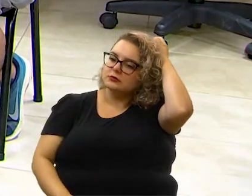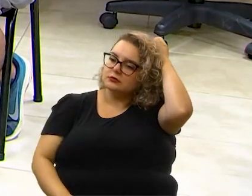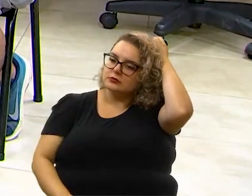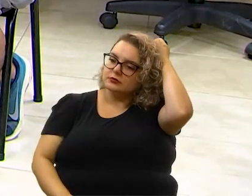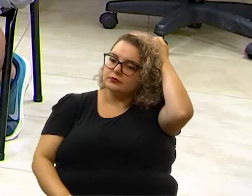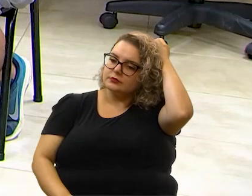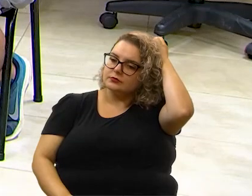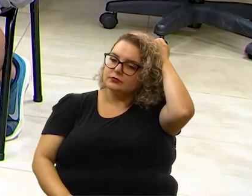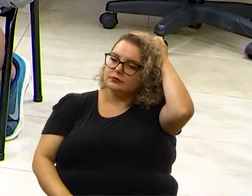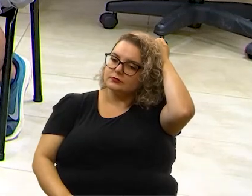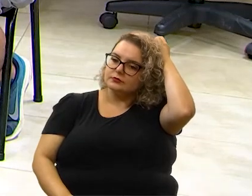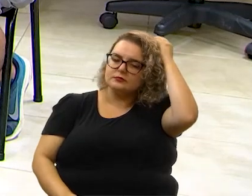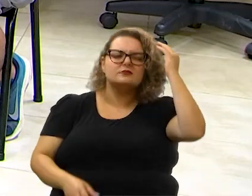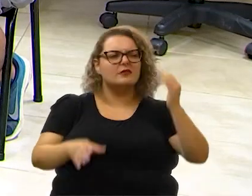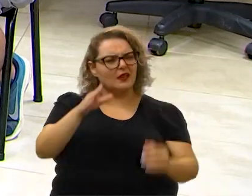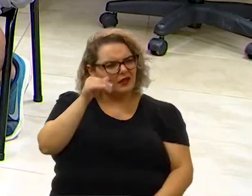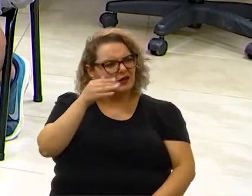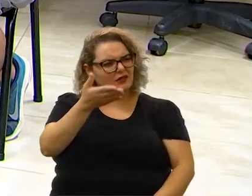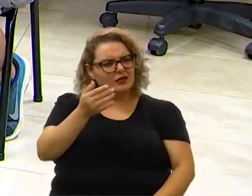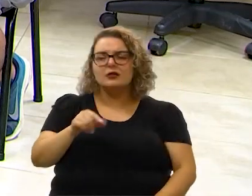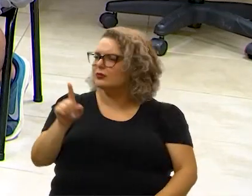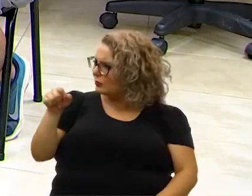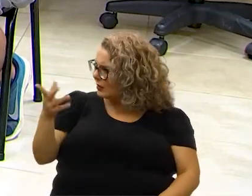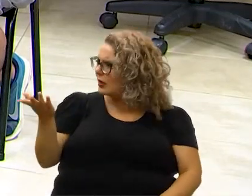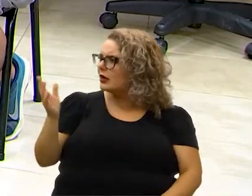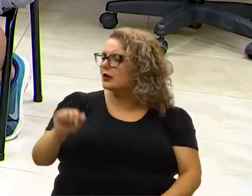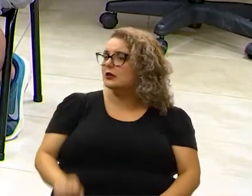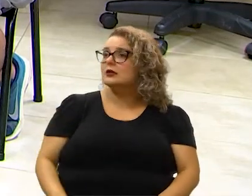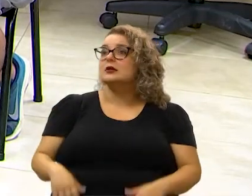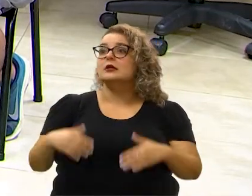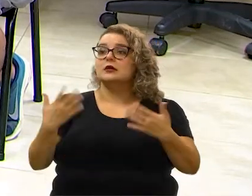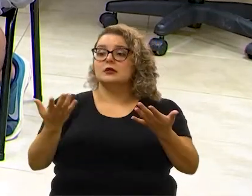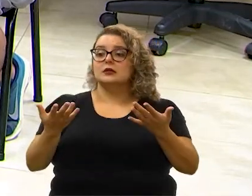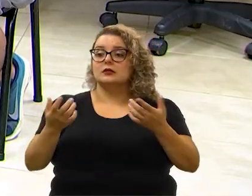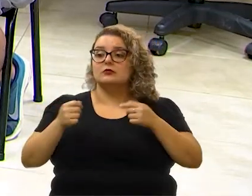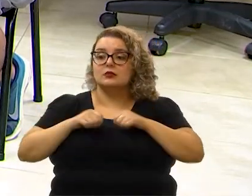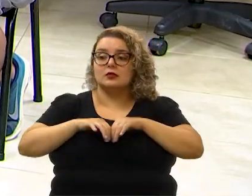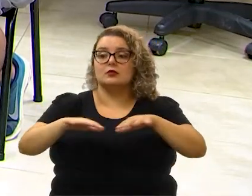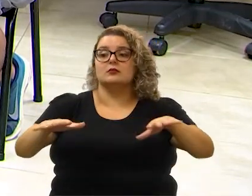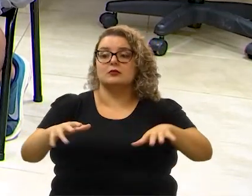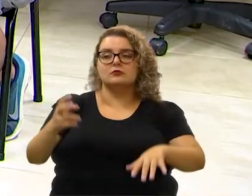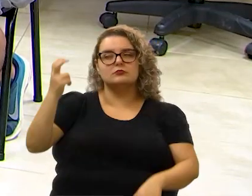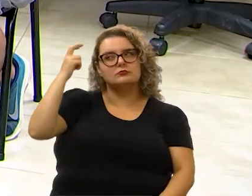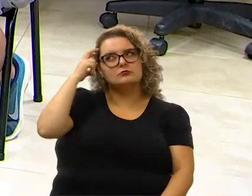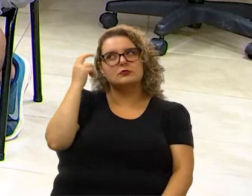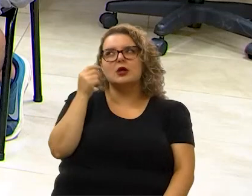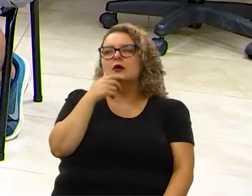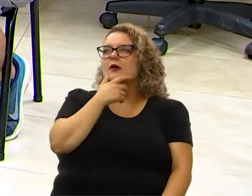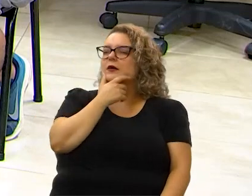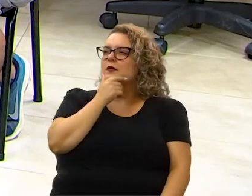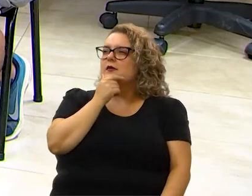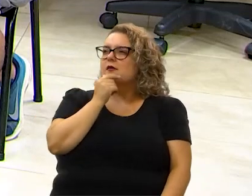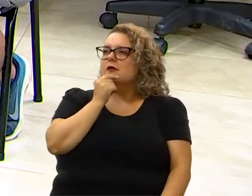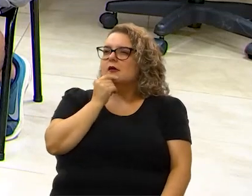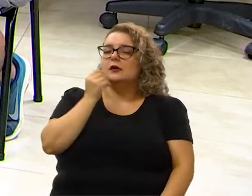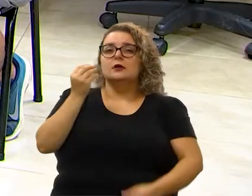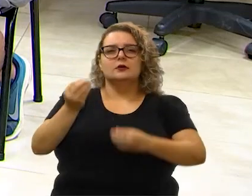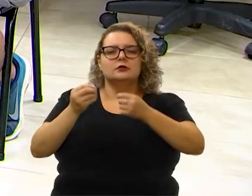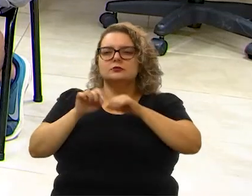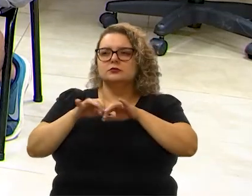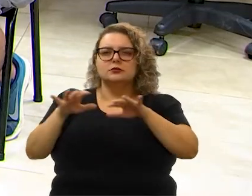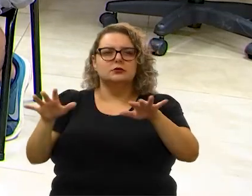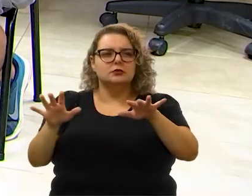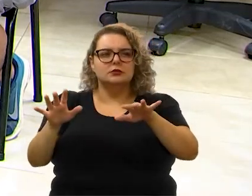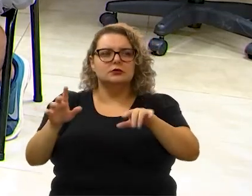Né? Então... Que curioso isso, né? Não é? Então, nesse sentido de ampliar o repertório cultural, nós pensamos, poxa, mas como é que nós vamos